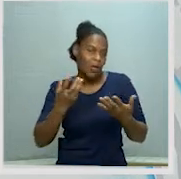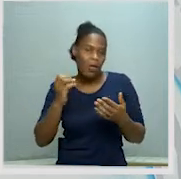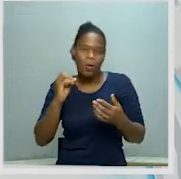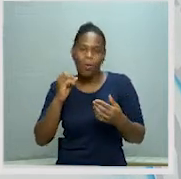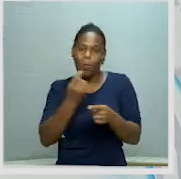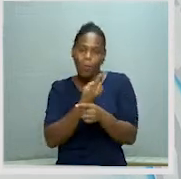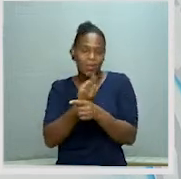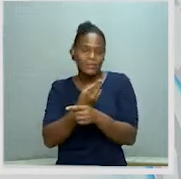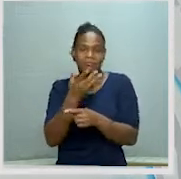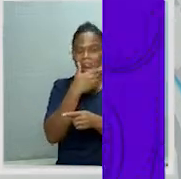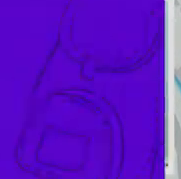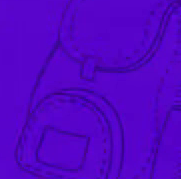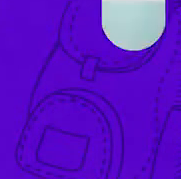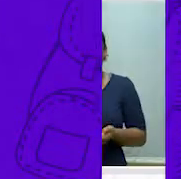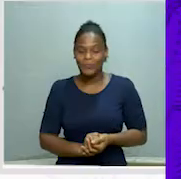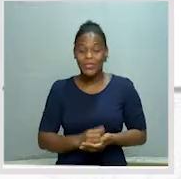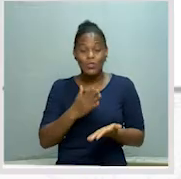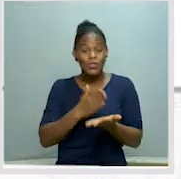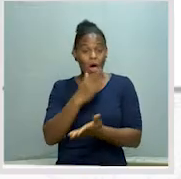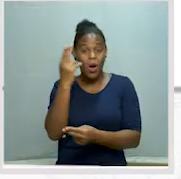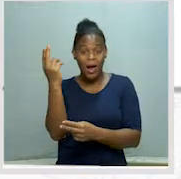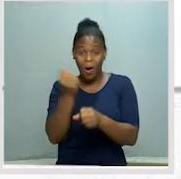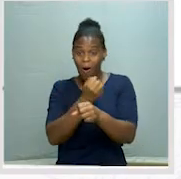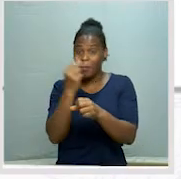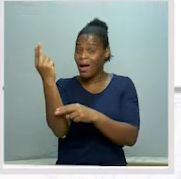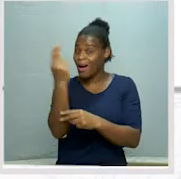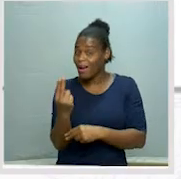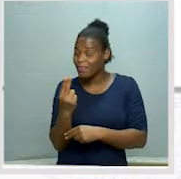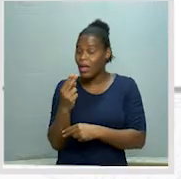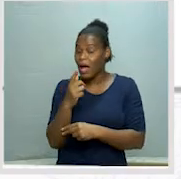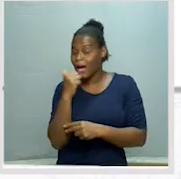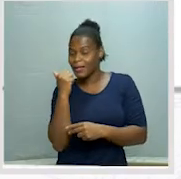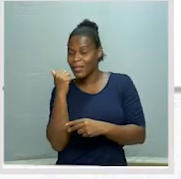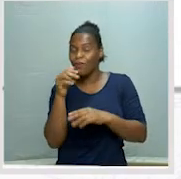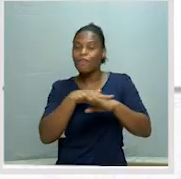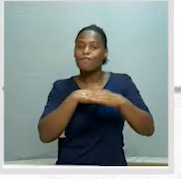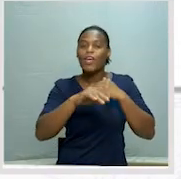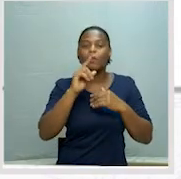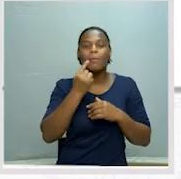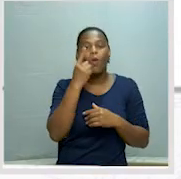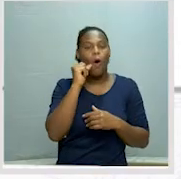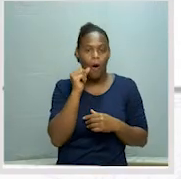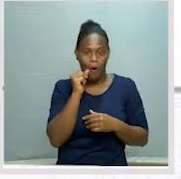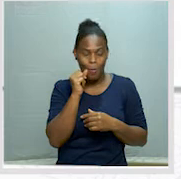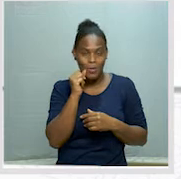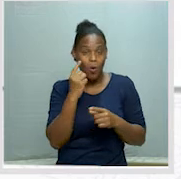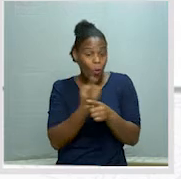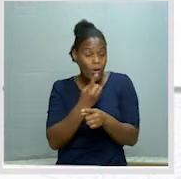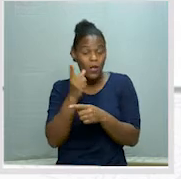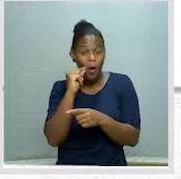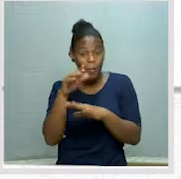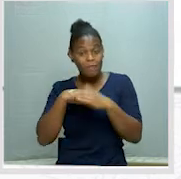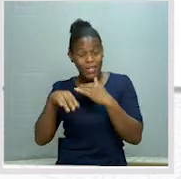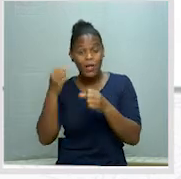objetos estéticos. Só é obra de arte aquilo que for o quê? Produção humana. Daí